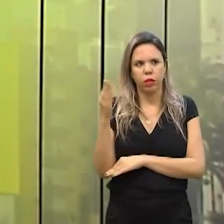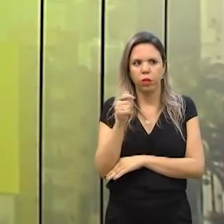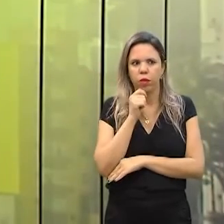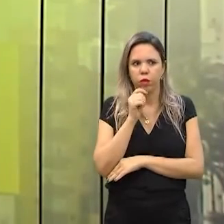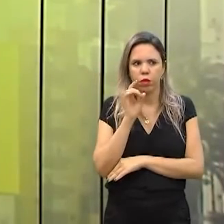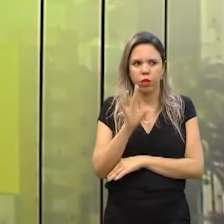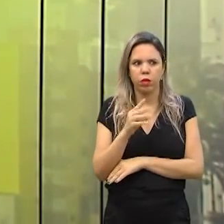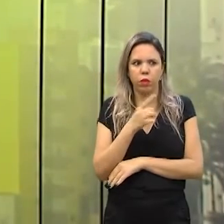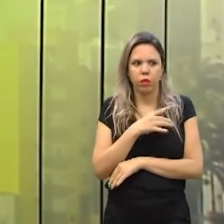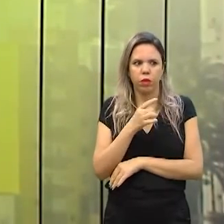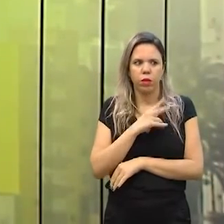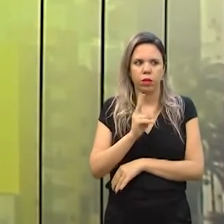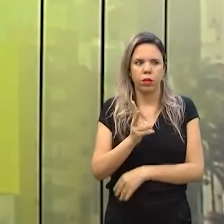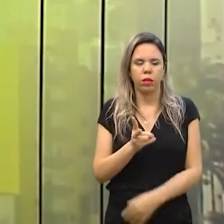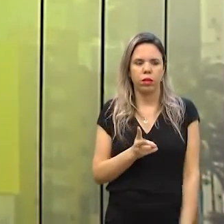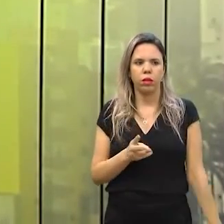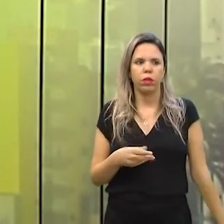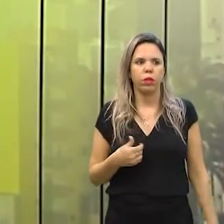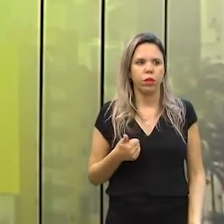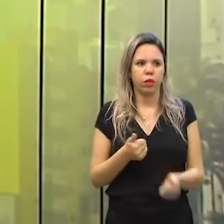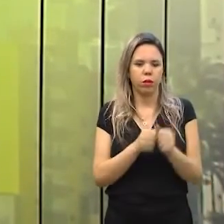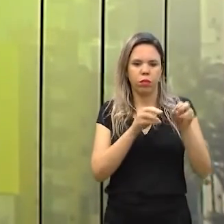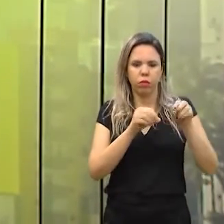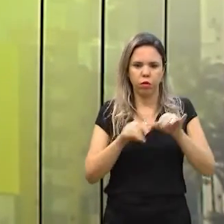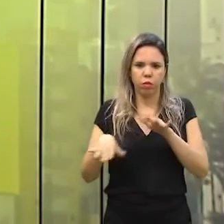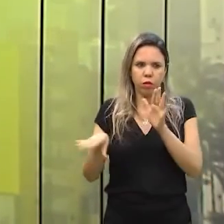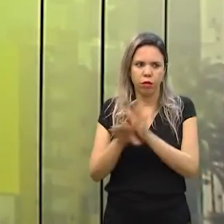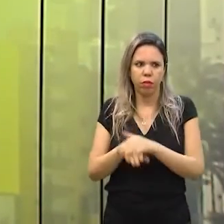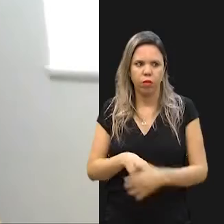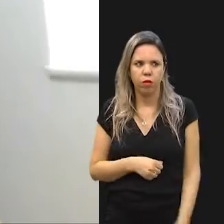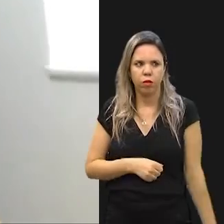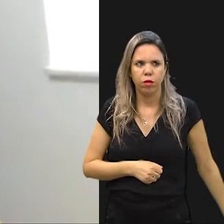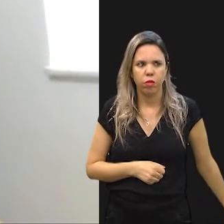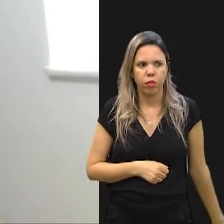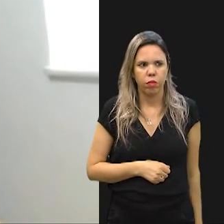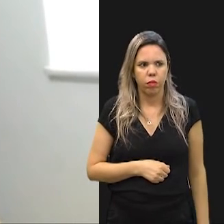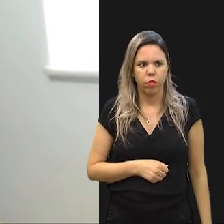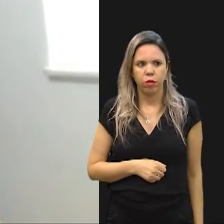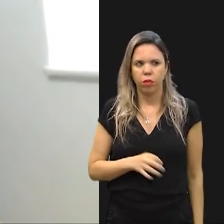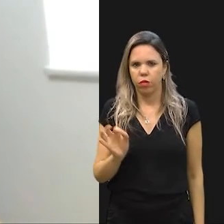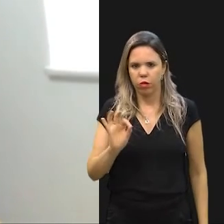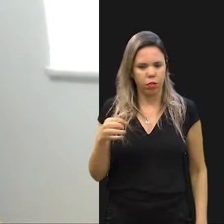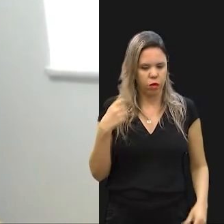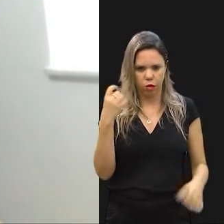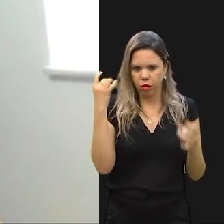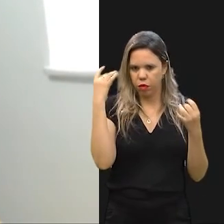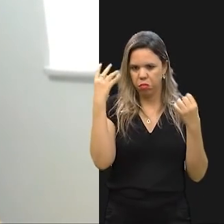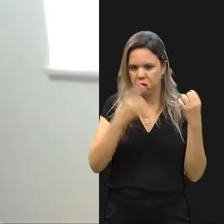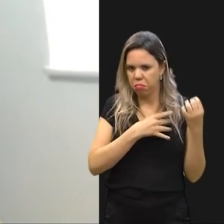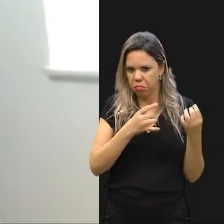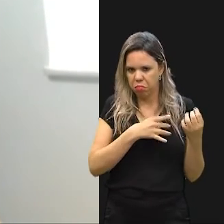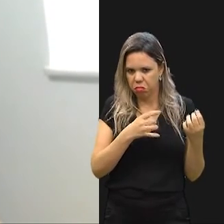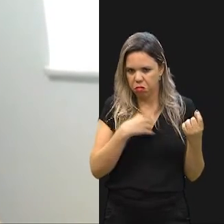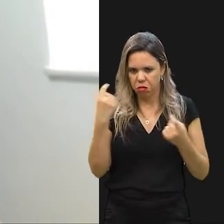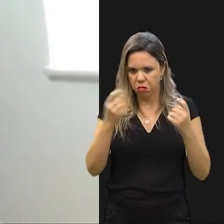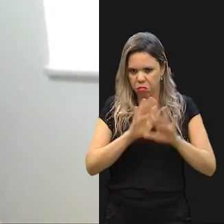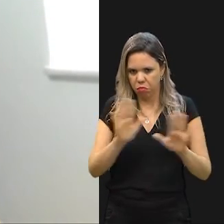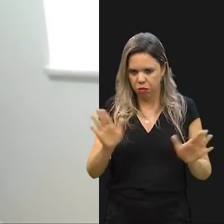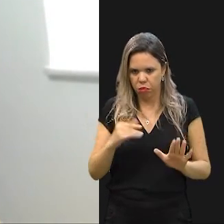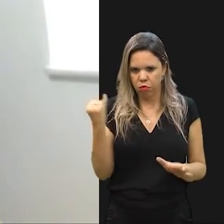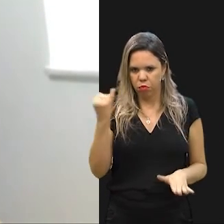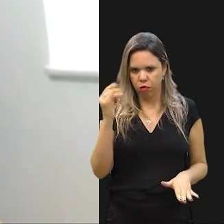ou, por enquanto, a gente fica com medo mesmo de chegar uma tempestade de areia na nossa casa? Não precisa ficar com medo, não, mas é muito importante